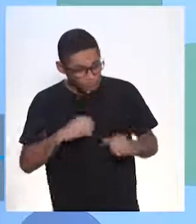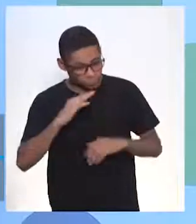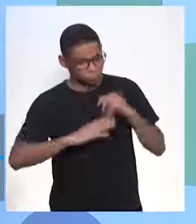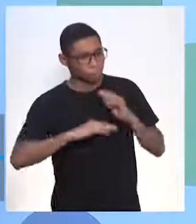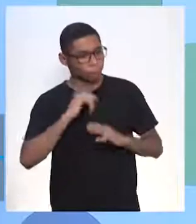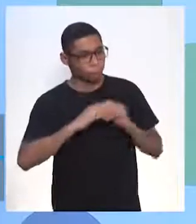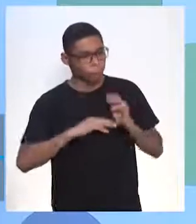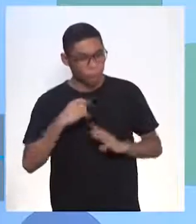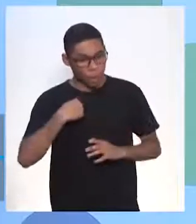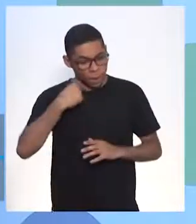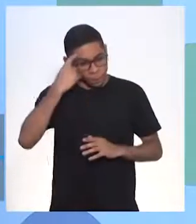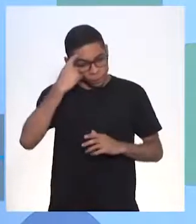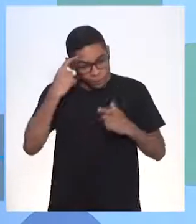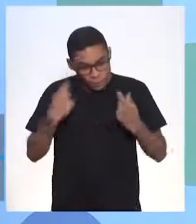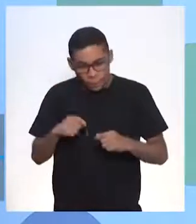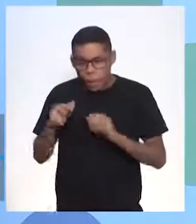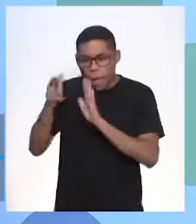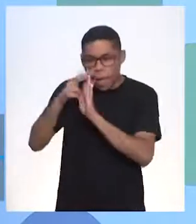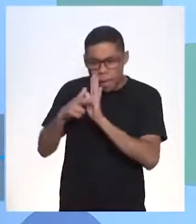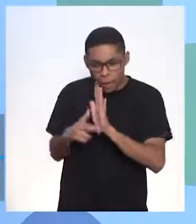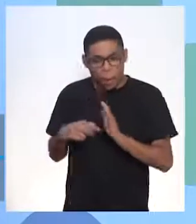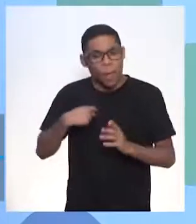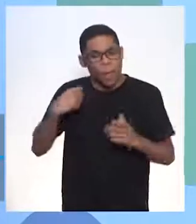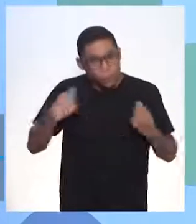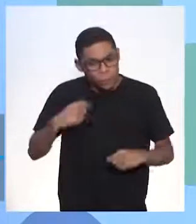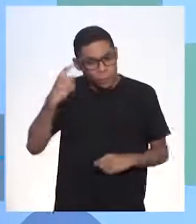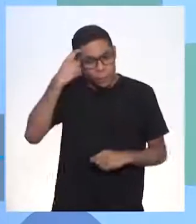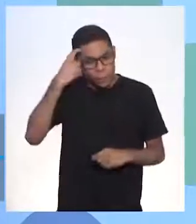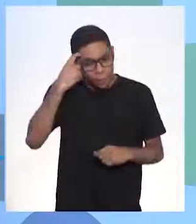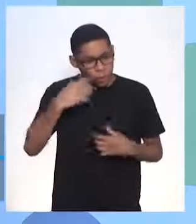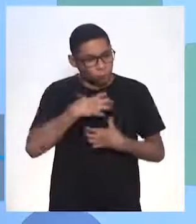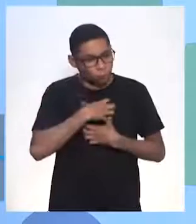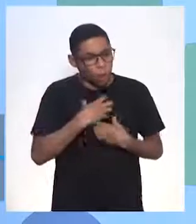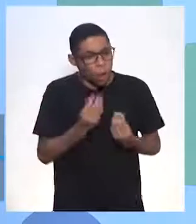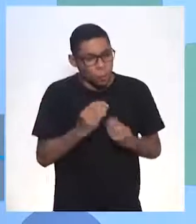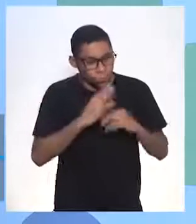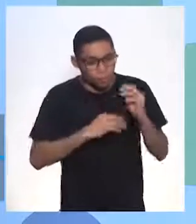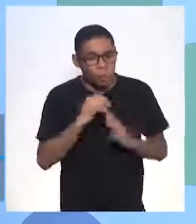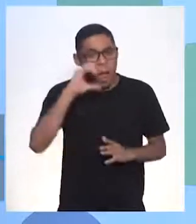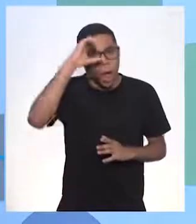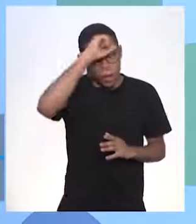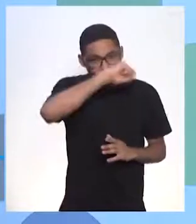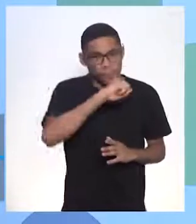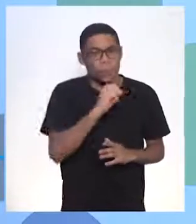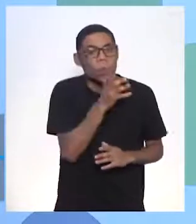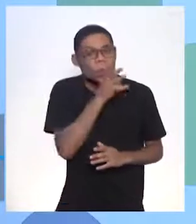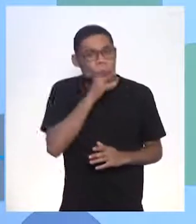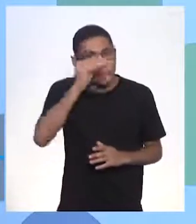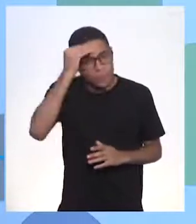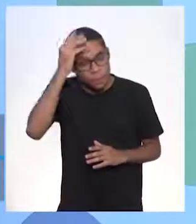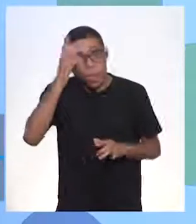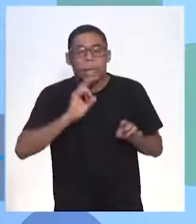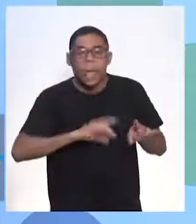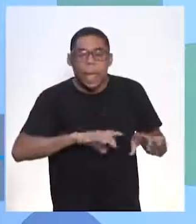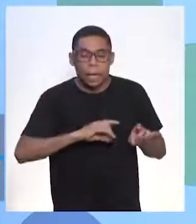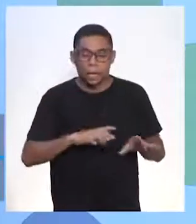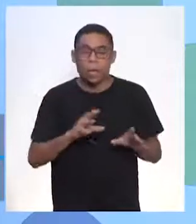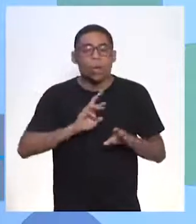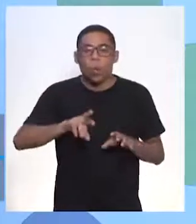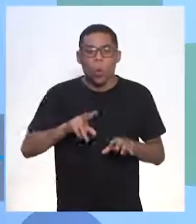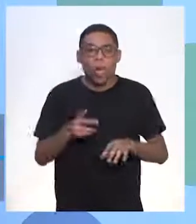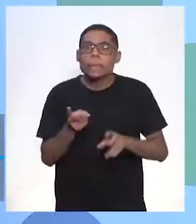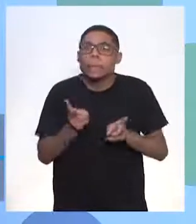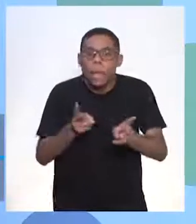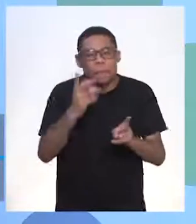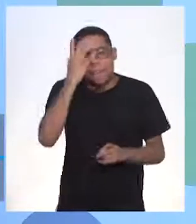precisa da metodologia, você precisa da técnica, senão você não resolve. Não é sempre que você vai conseguir resolver mentalmente. Então, a proposta da aula é justamente